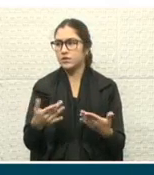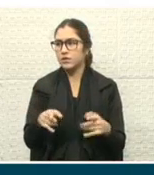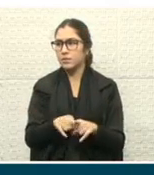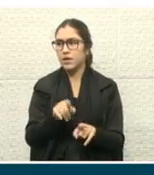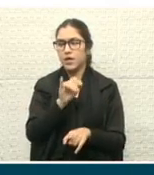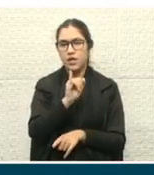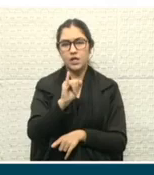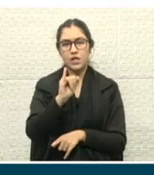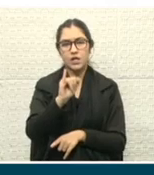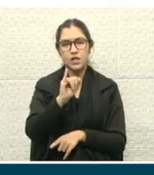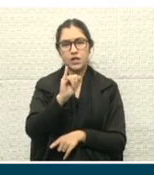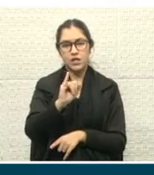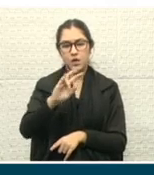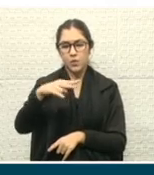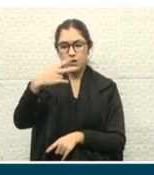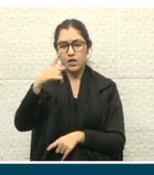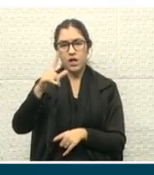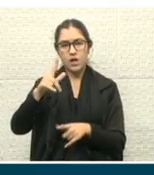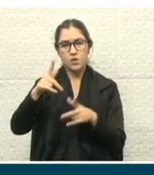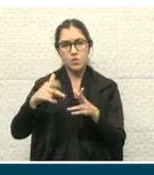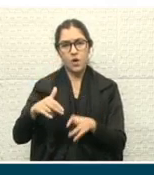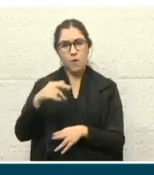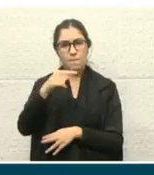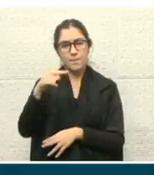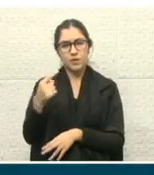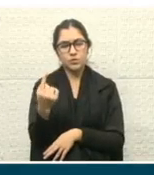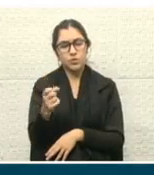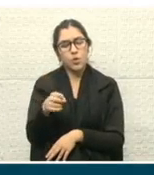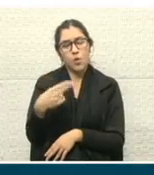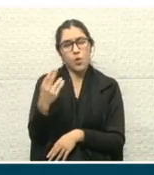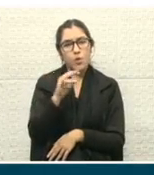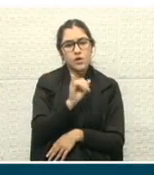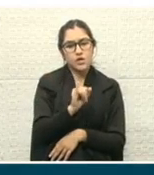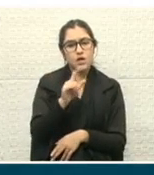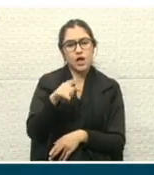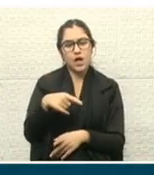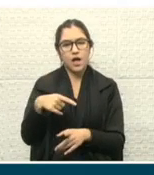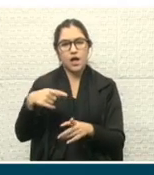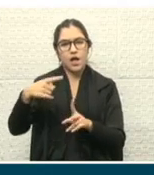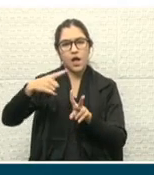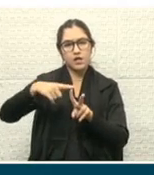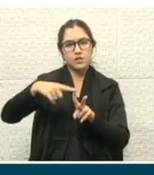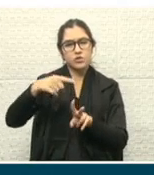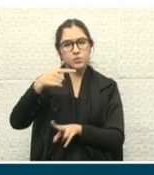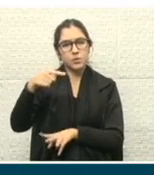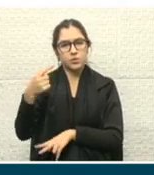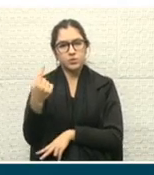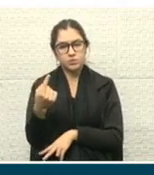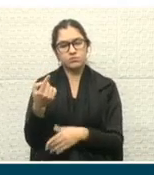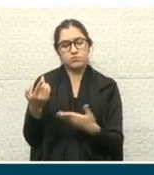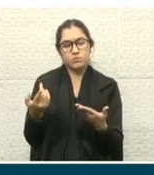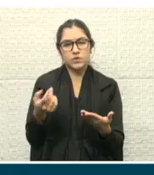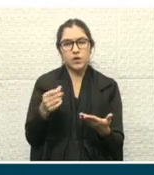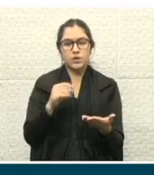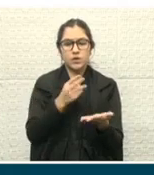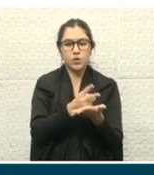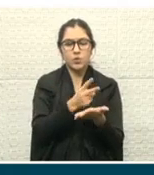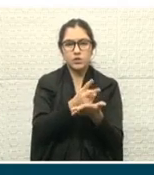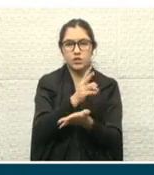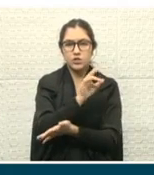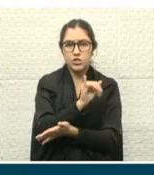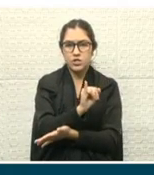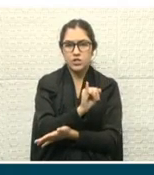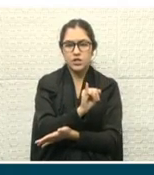ao quadrado é igual a menos 1. Ou I é a raiz de menos 1. Então, a constante